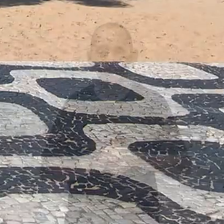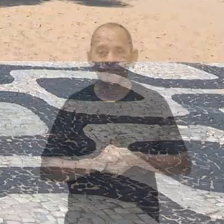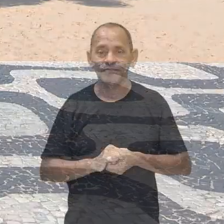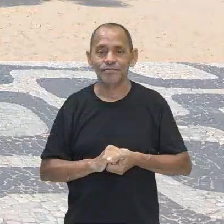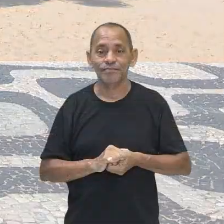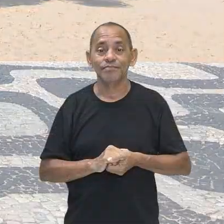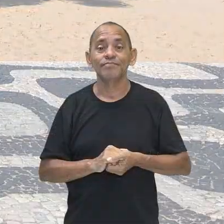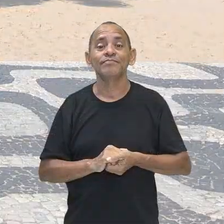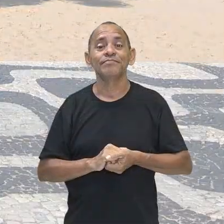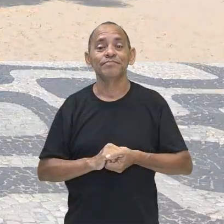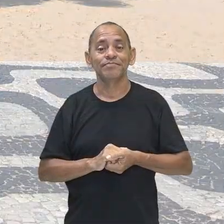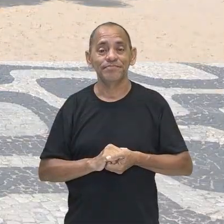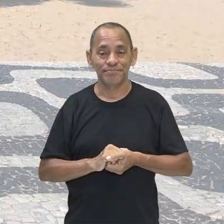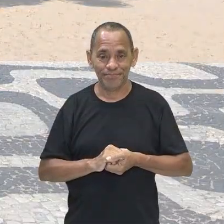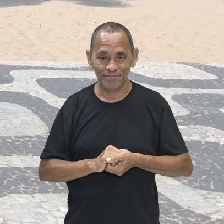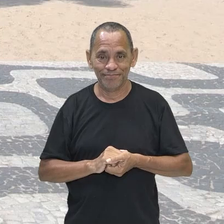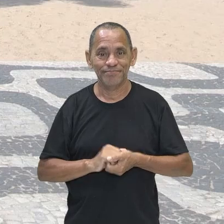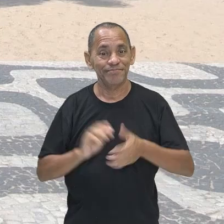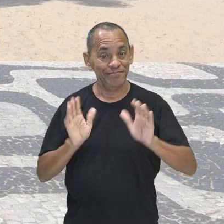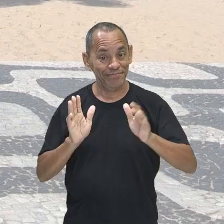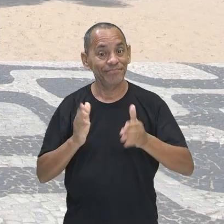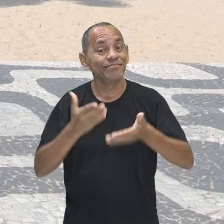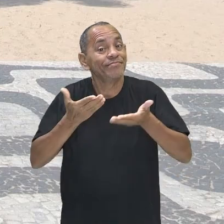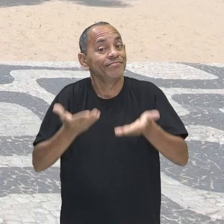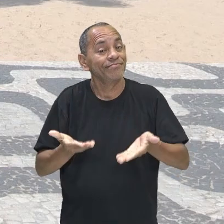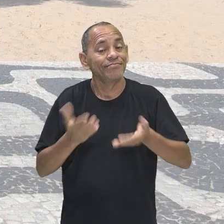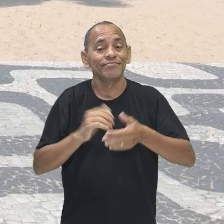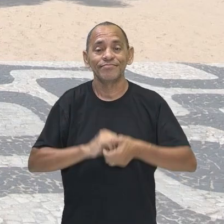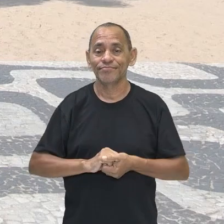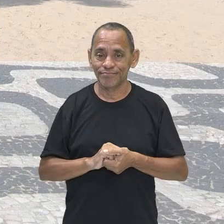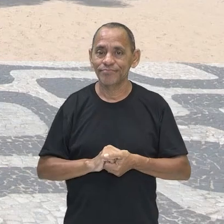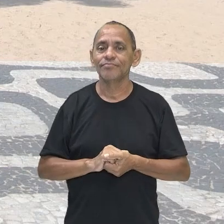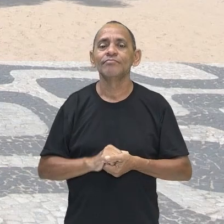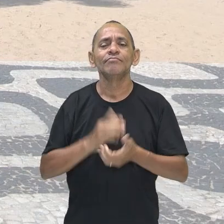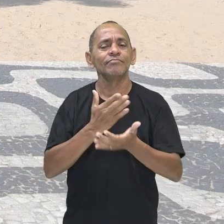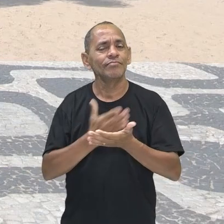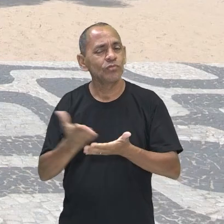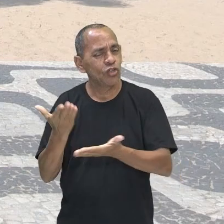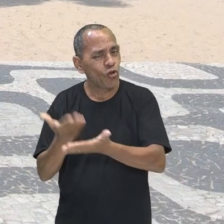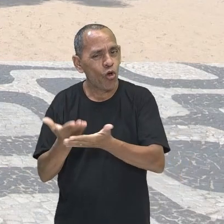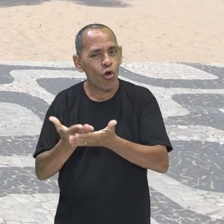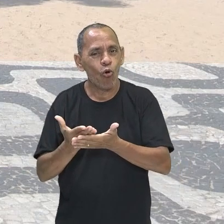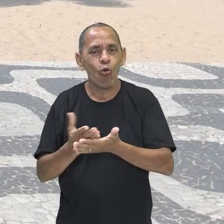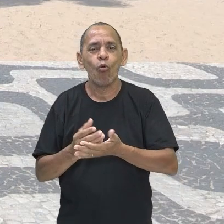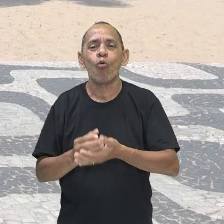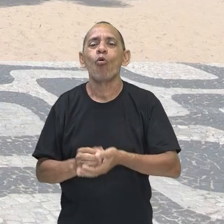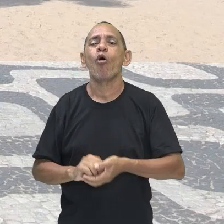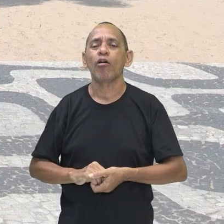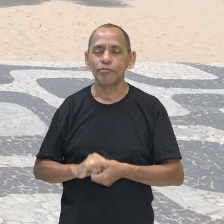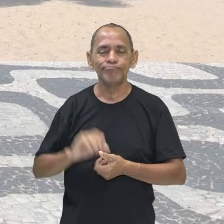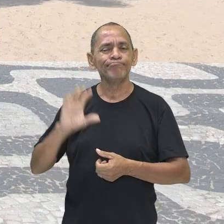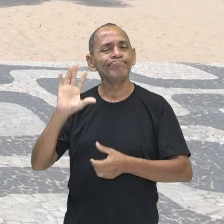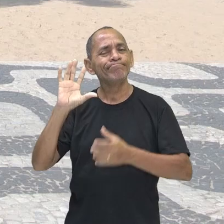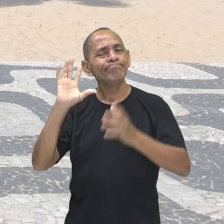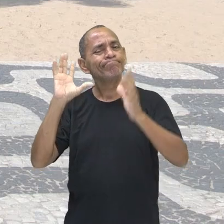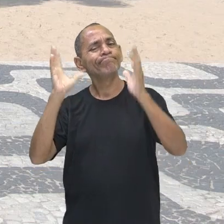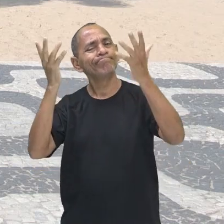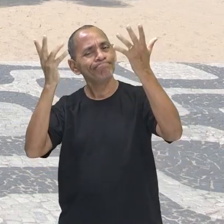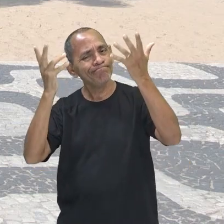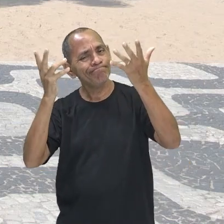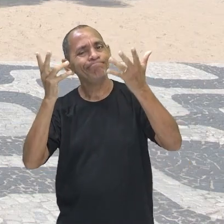Então, nada melhor do que iniciar uma aula de arte nesse clima, nessa paisagem e